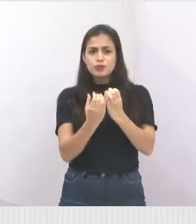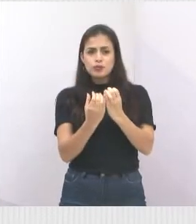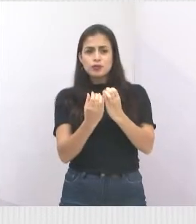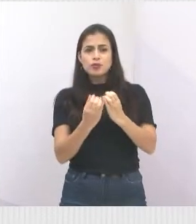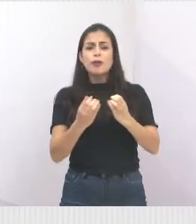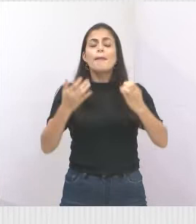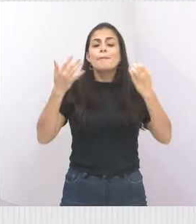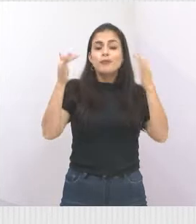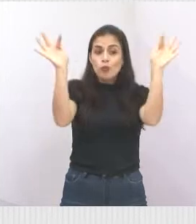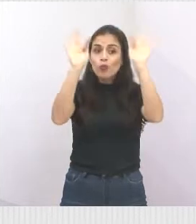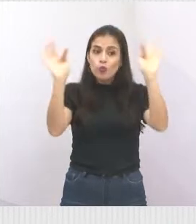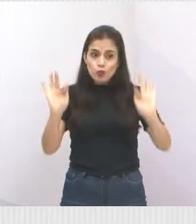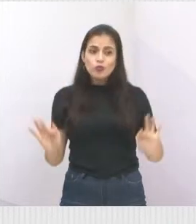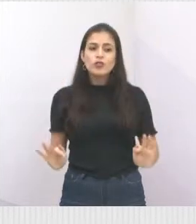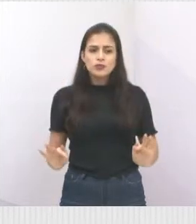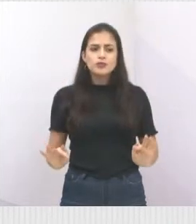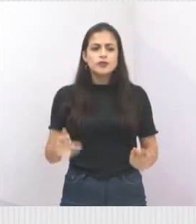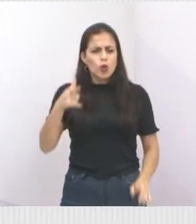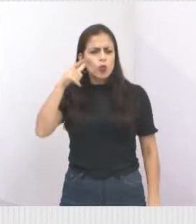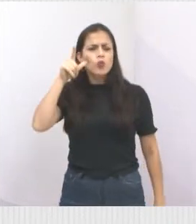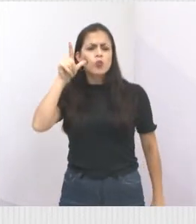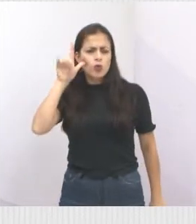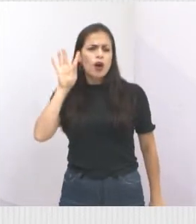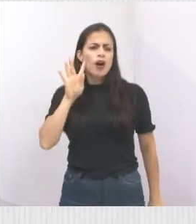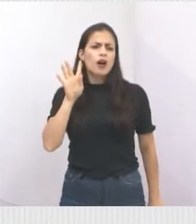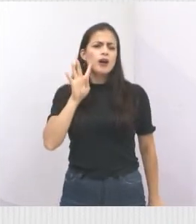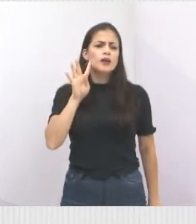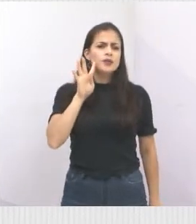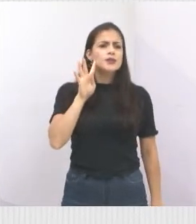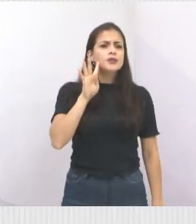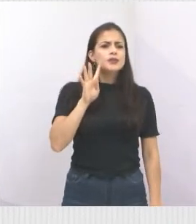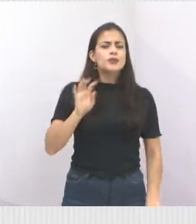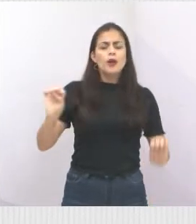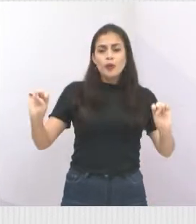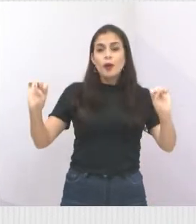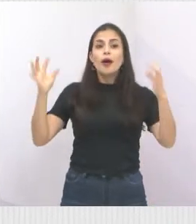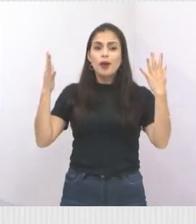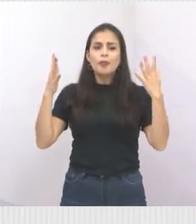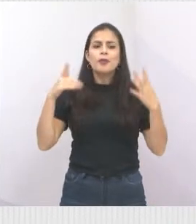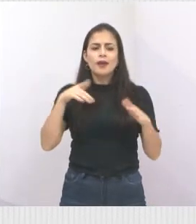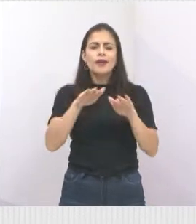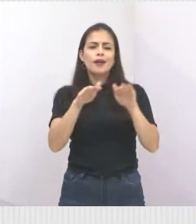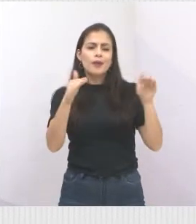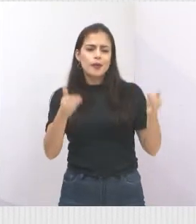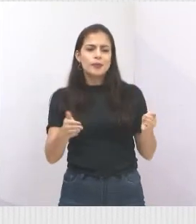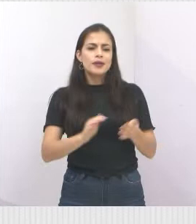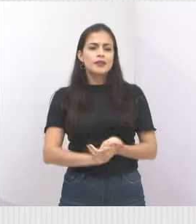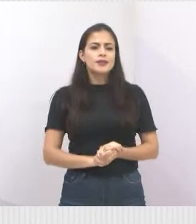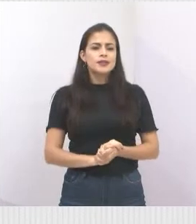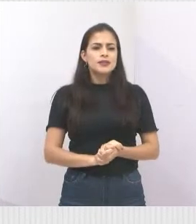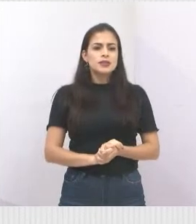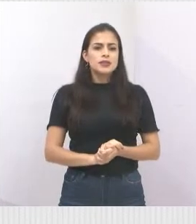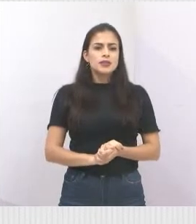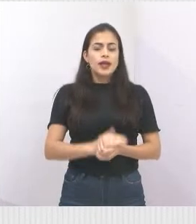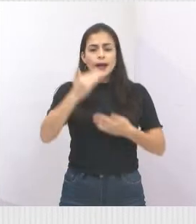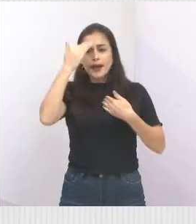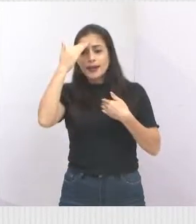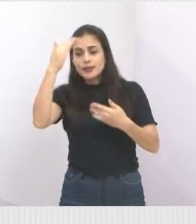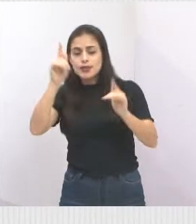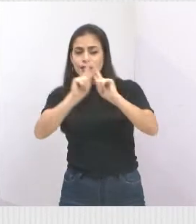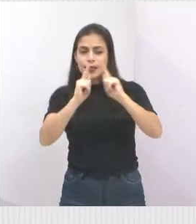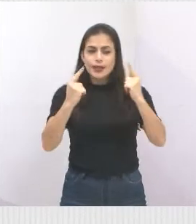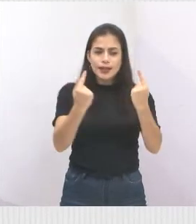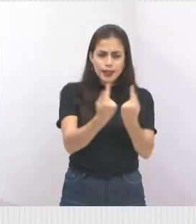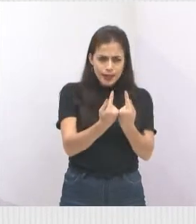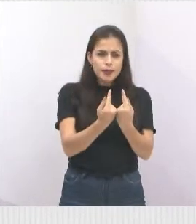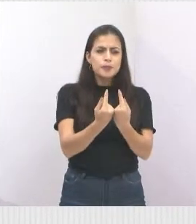feliz ontem foi um dia bacana um dia de comemorar lá no gabinete eu agradeço a minha aqui porque a gente não faz